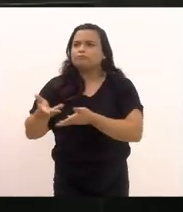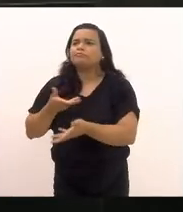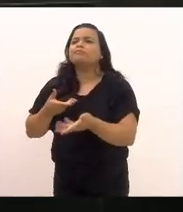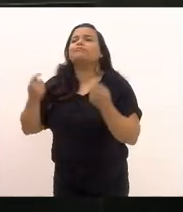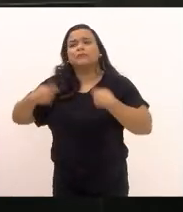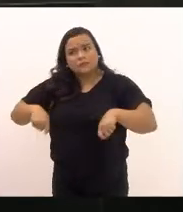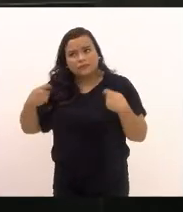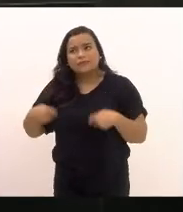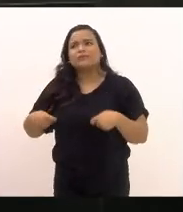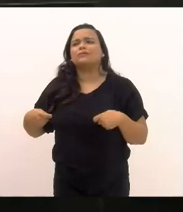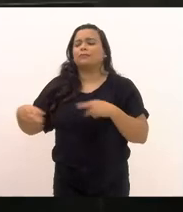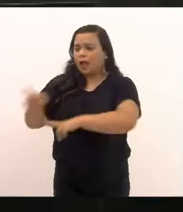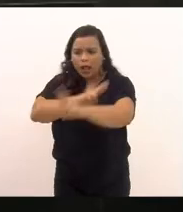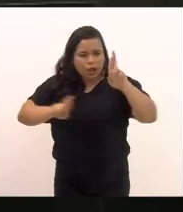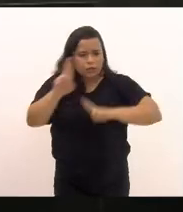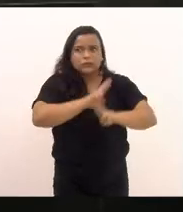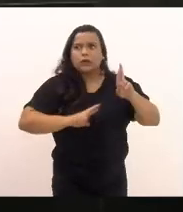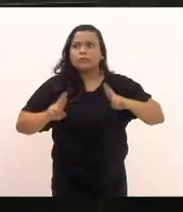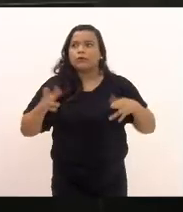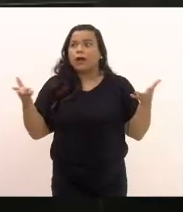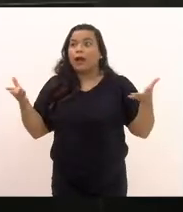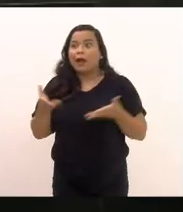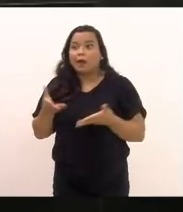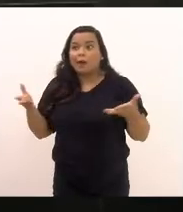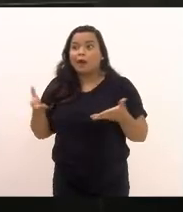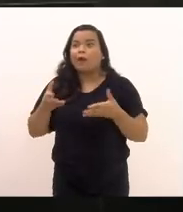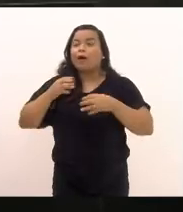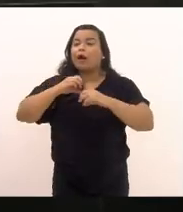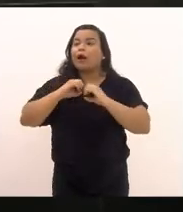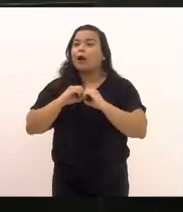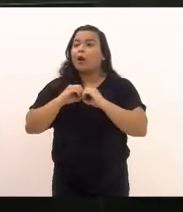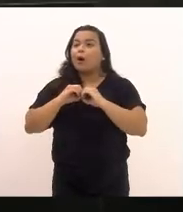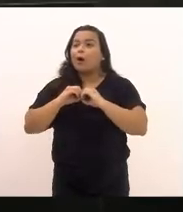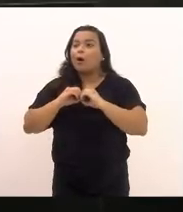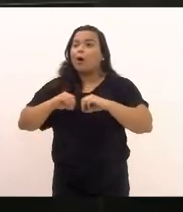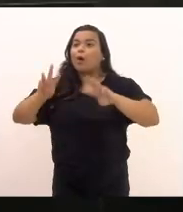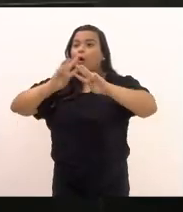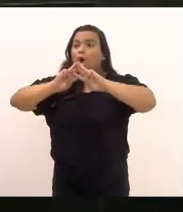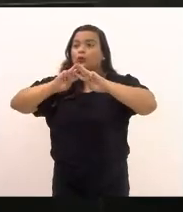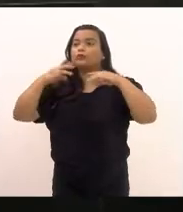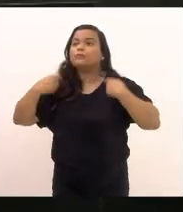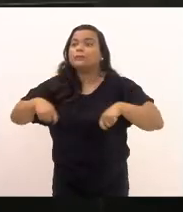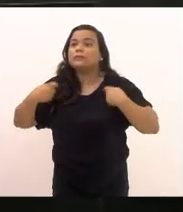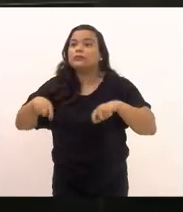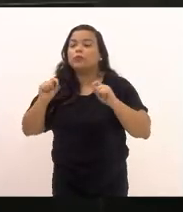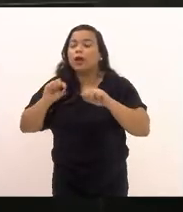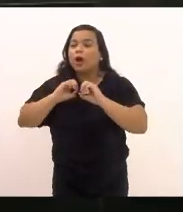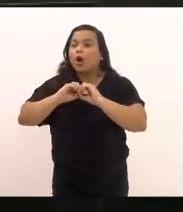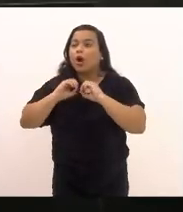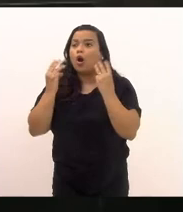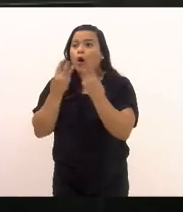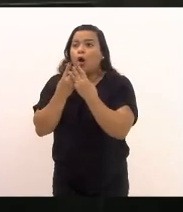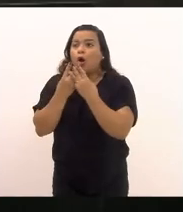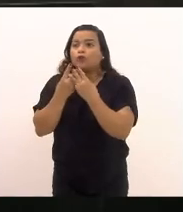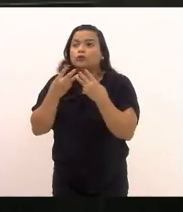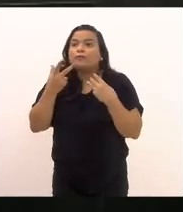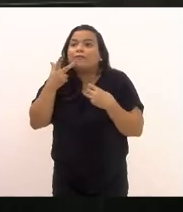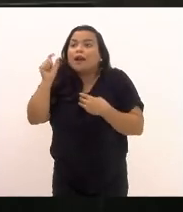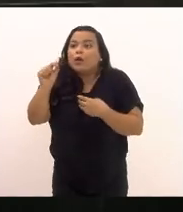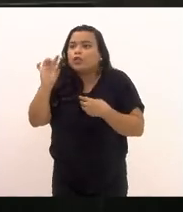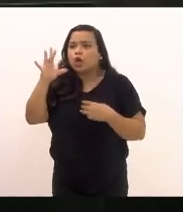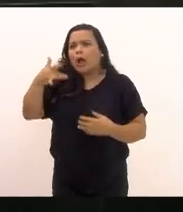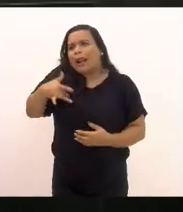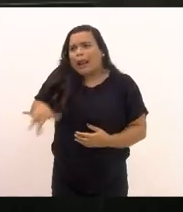estejam fortalecidas. Qual é o papel da ONU nesse momento? Não é suficiente que o secretário-geral da ONU vá à pública apenas para lamentar o